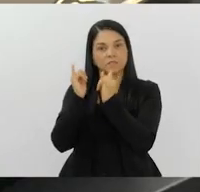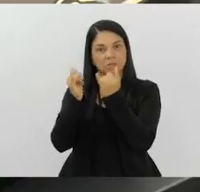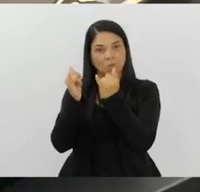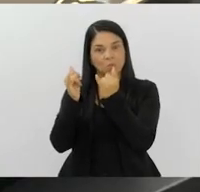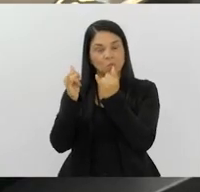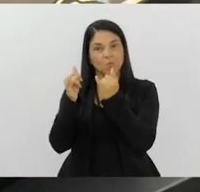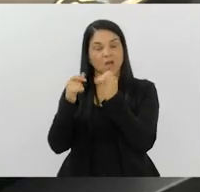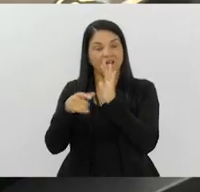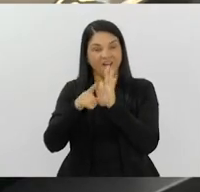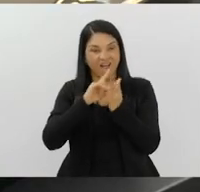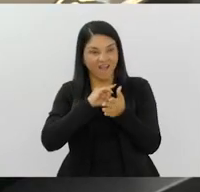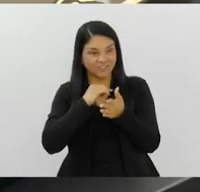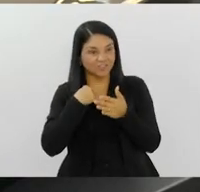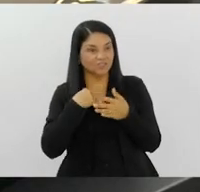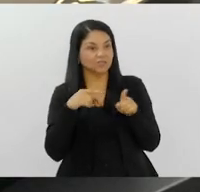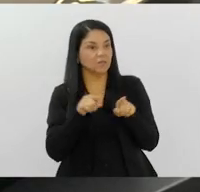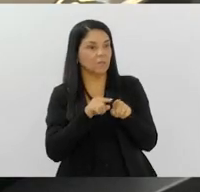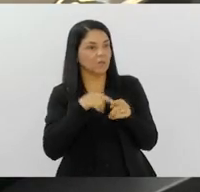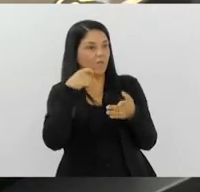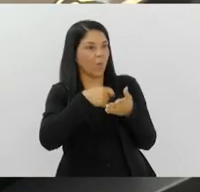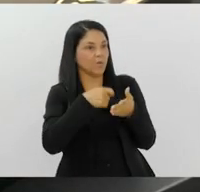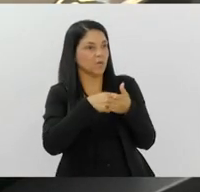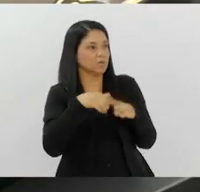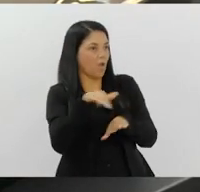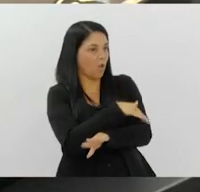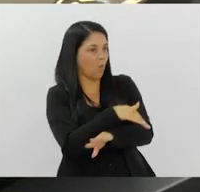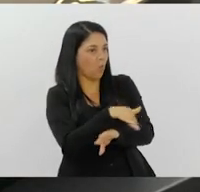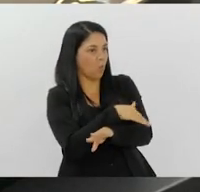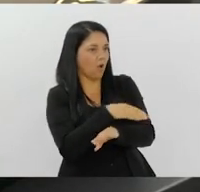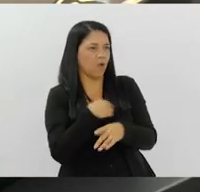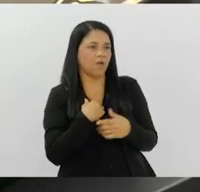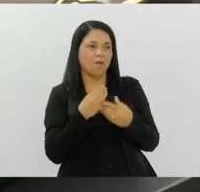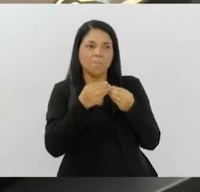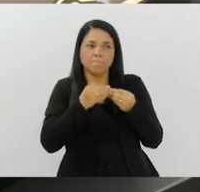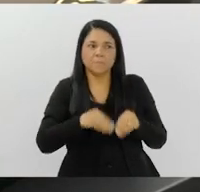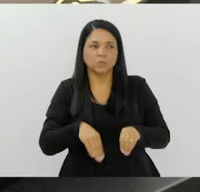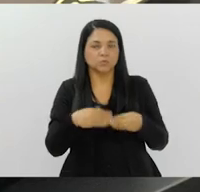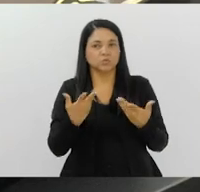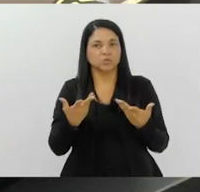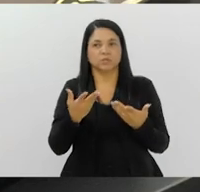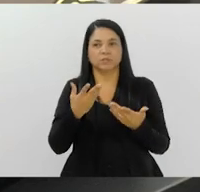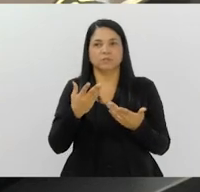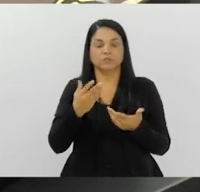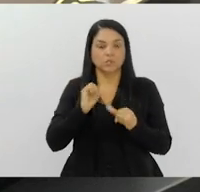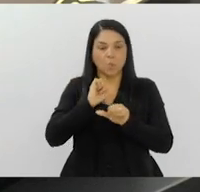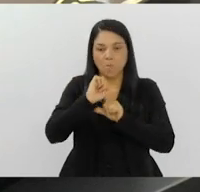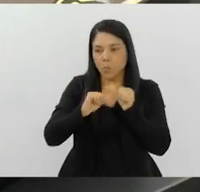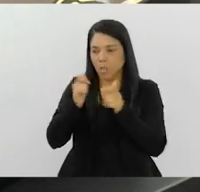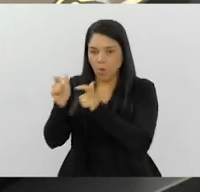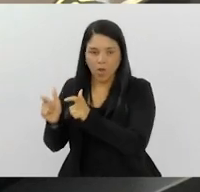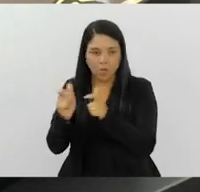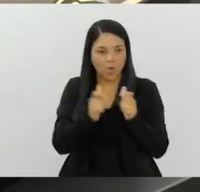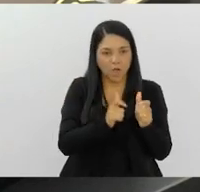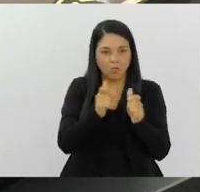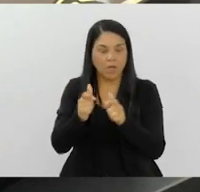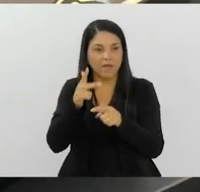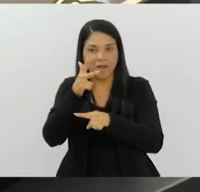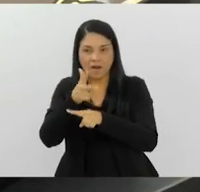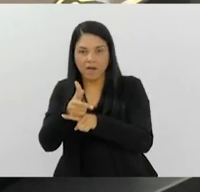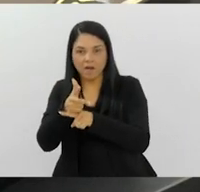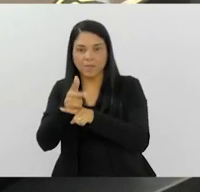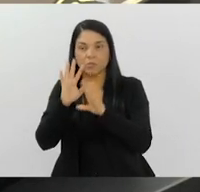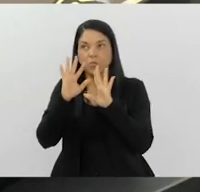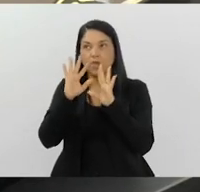obrigando a gente a colocar na rua também só que isso prejudicaria porque a gente muda muito Às vezes a gente pega uma câmera de um